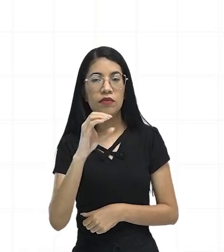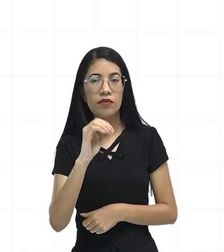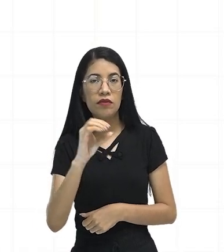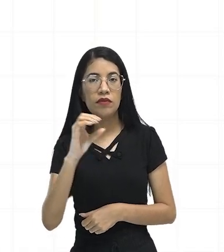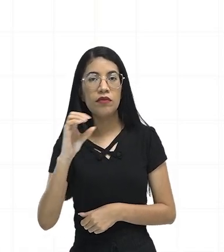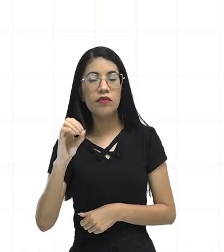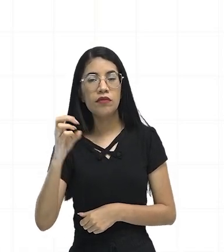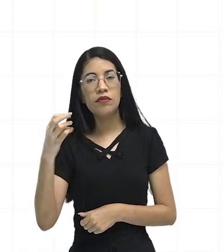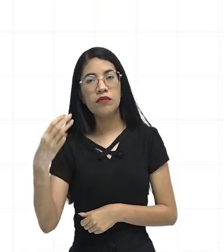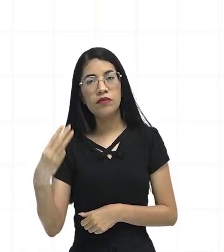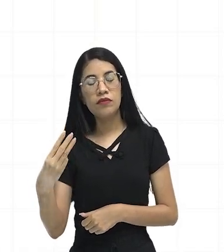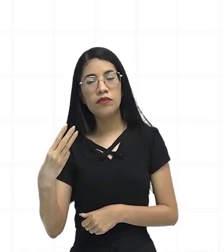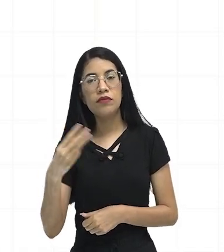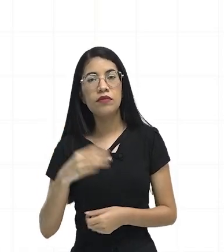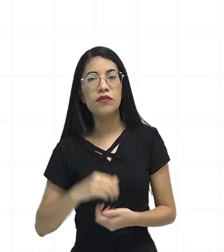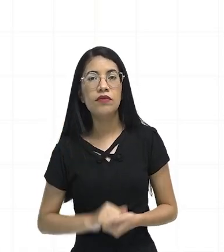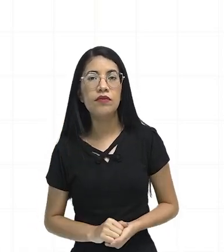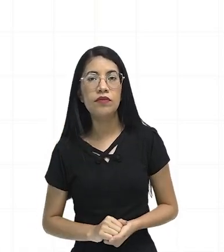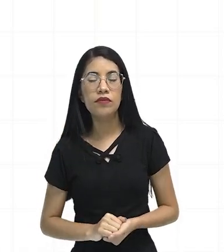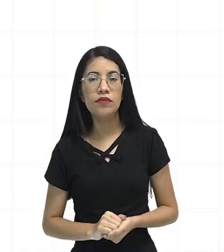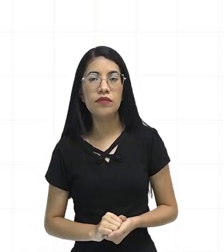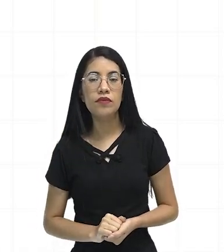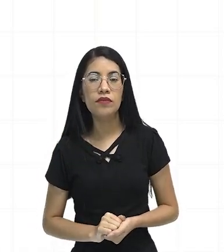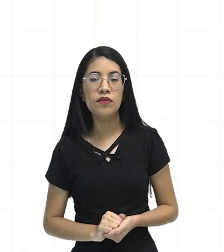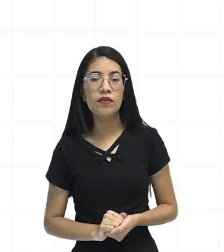0,003, tá?